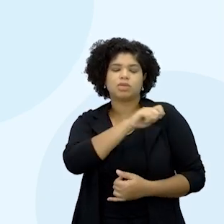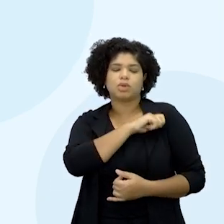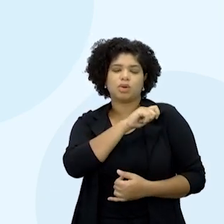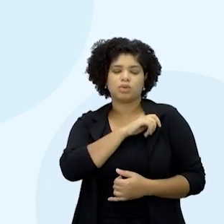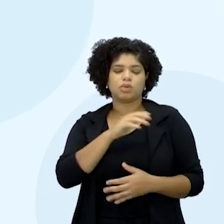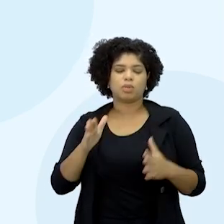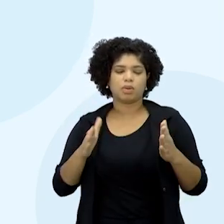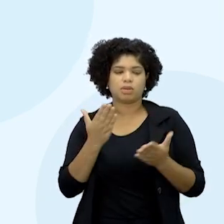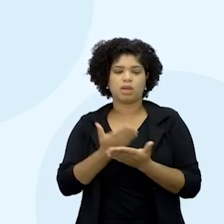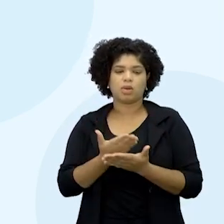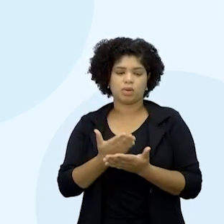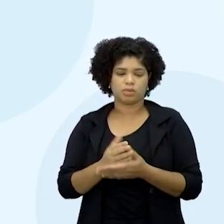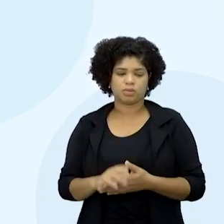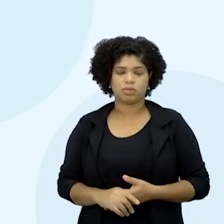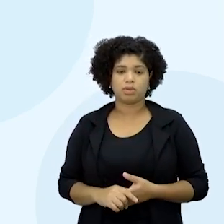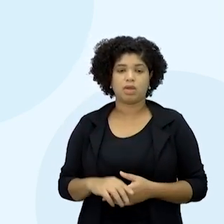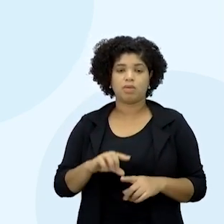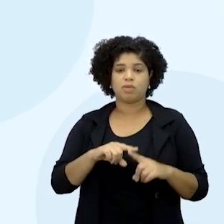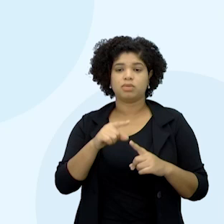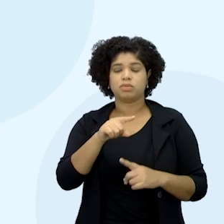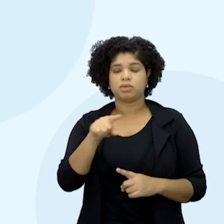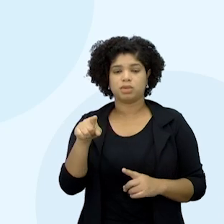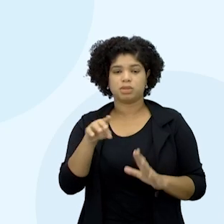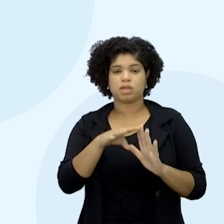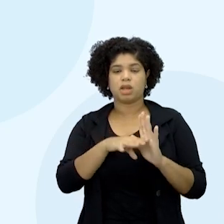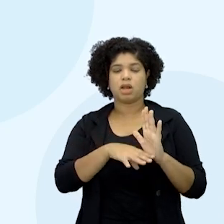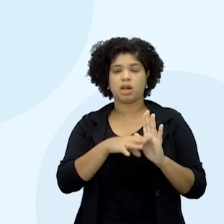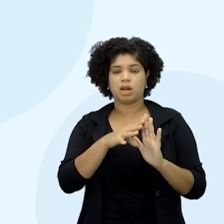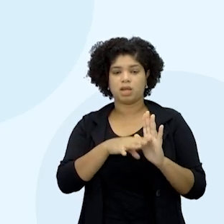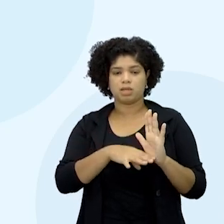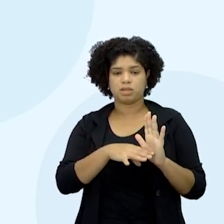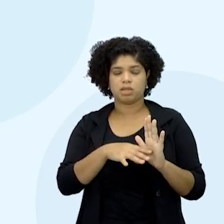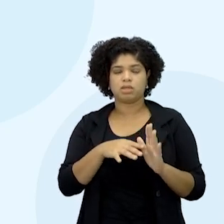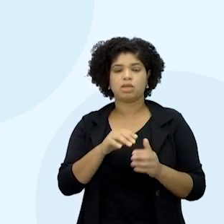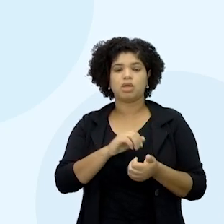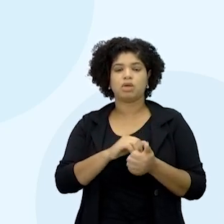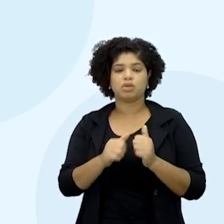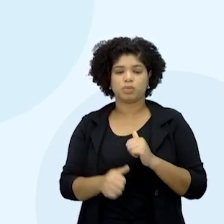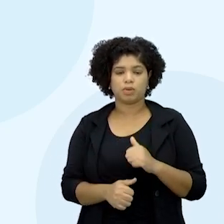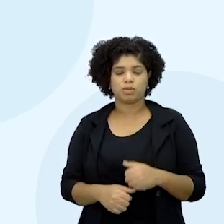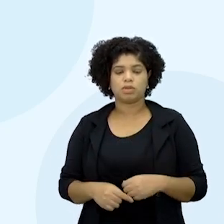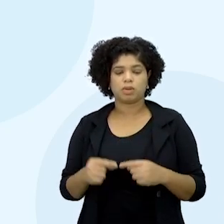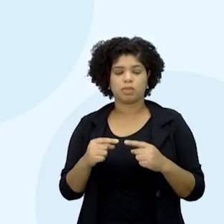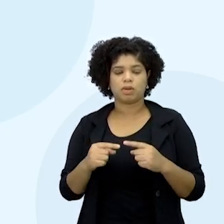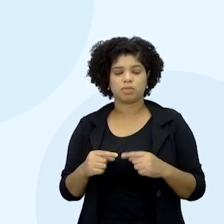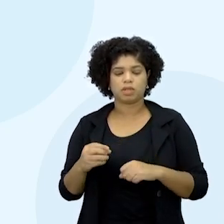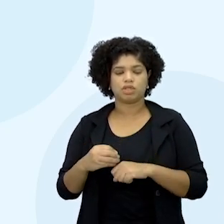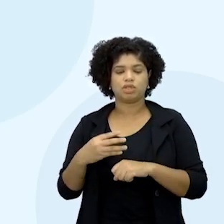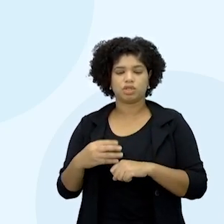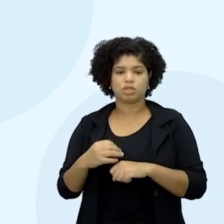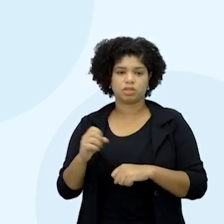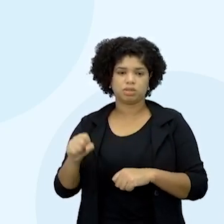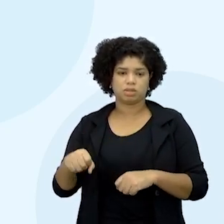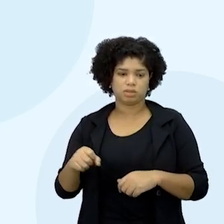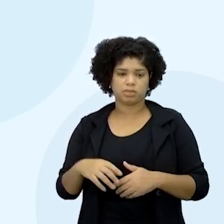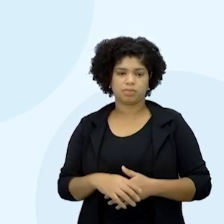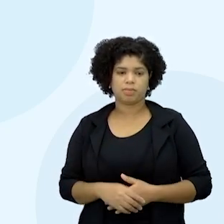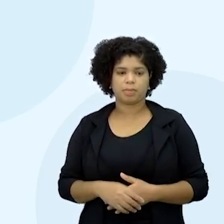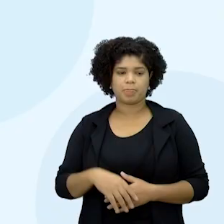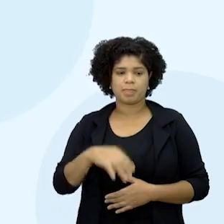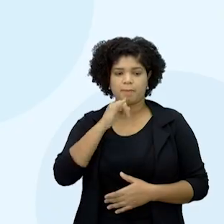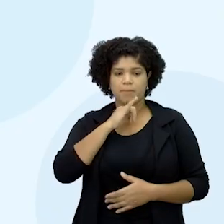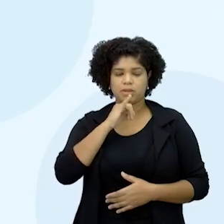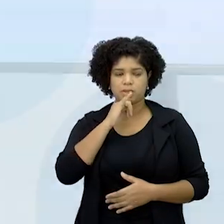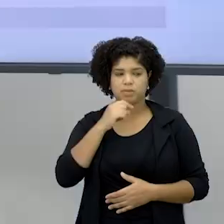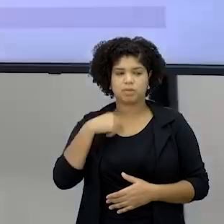durante essa aula. Vocês vão listar os esportes conforme as orientações anteriores. Então, por exemplo, quando